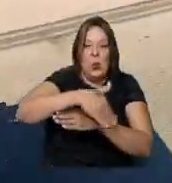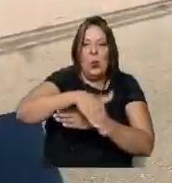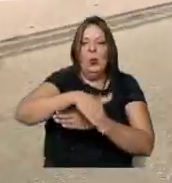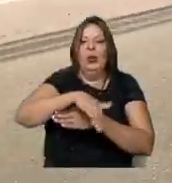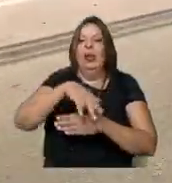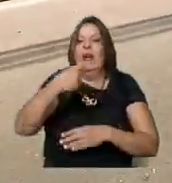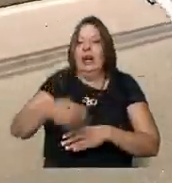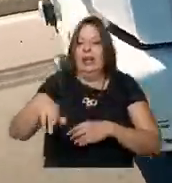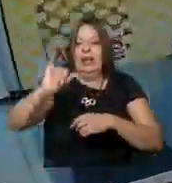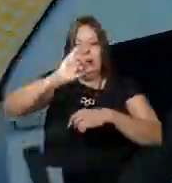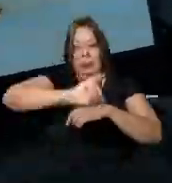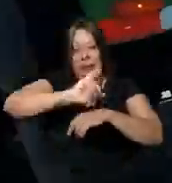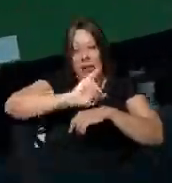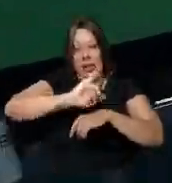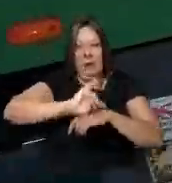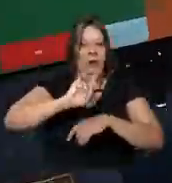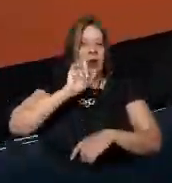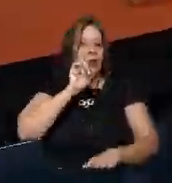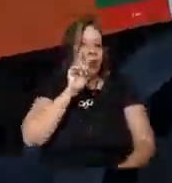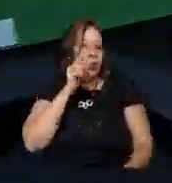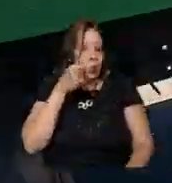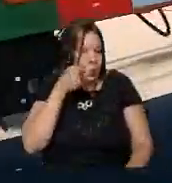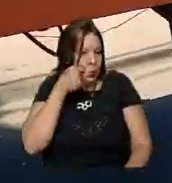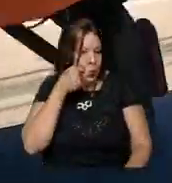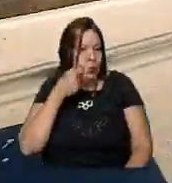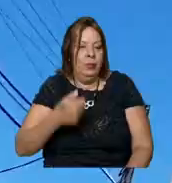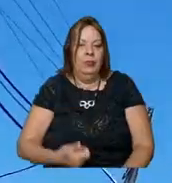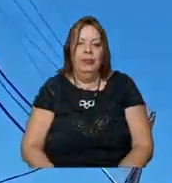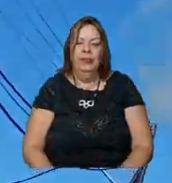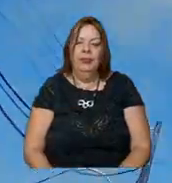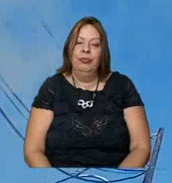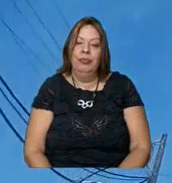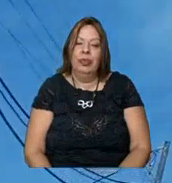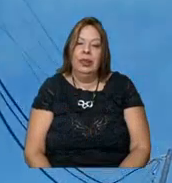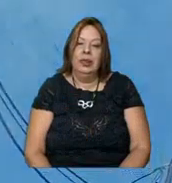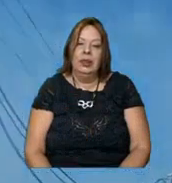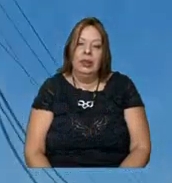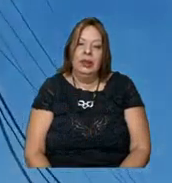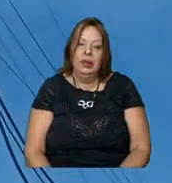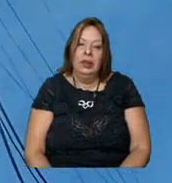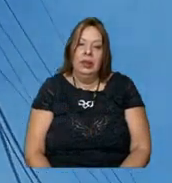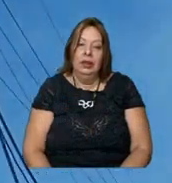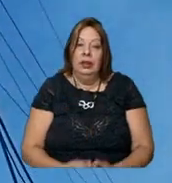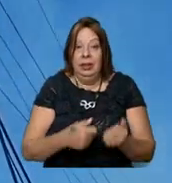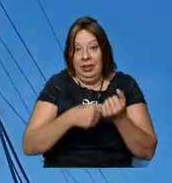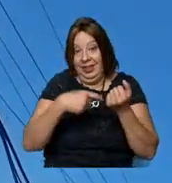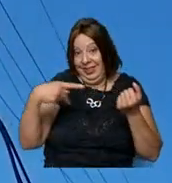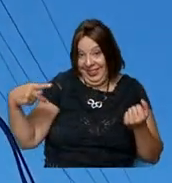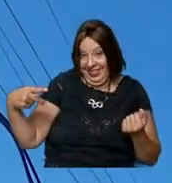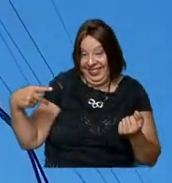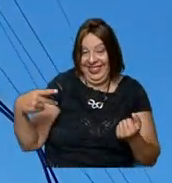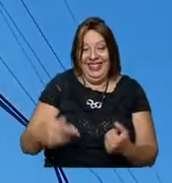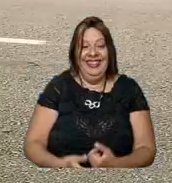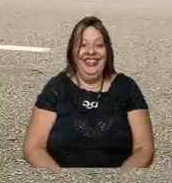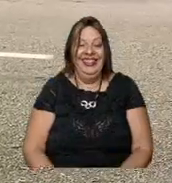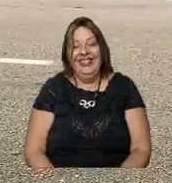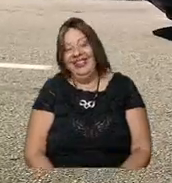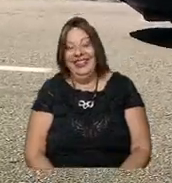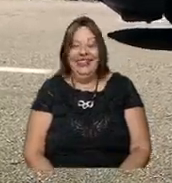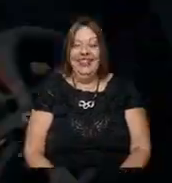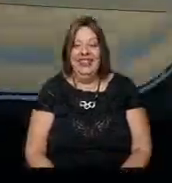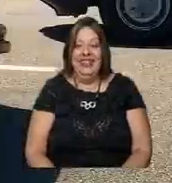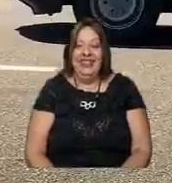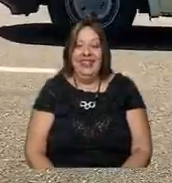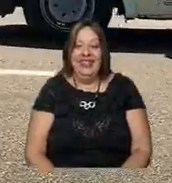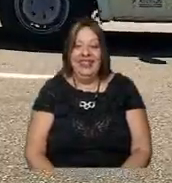avenidas da nossa capital, com uma mudança de vida. Caju Cap! Chama! E